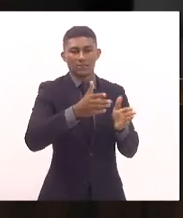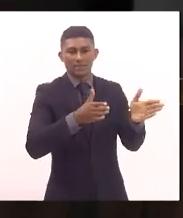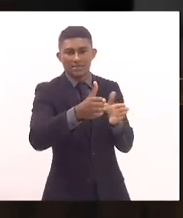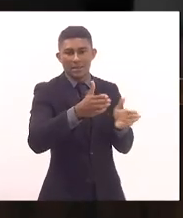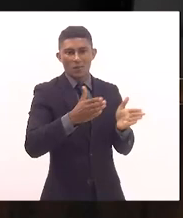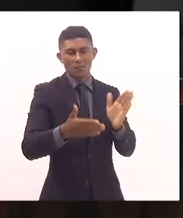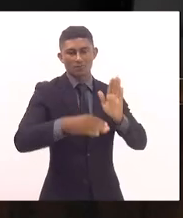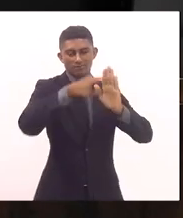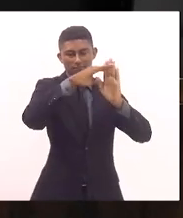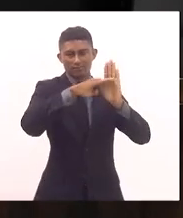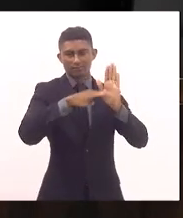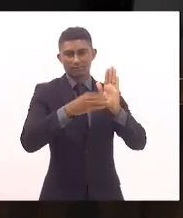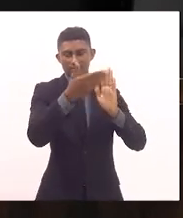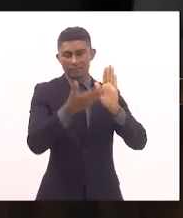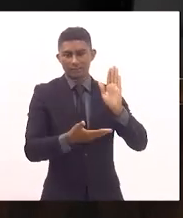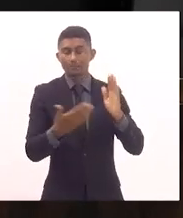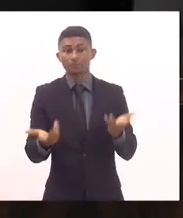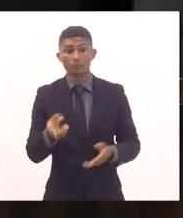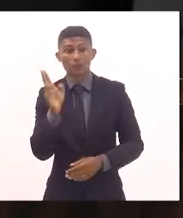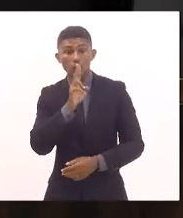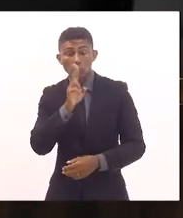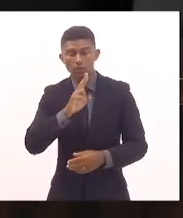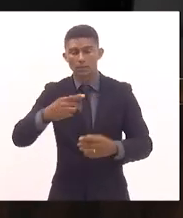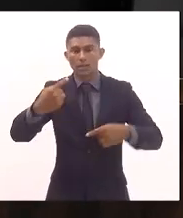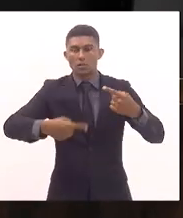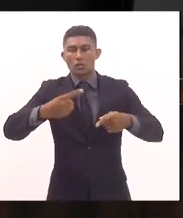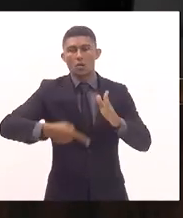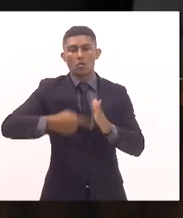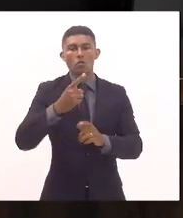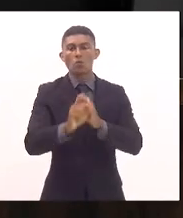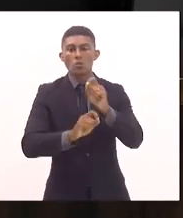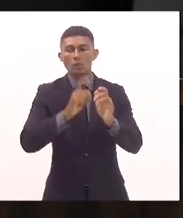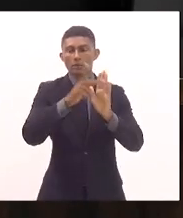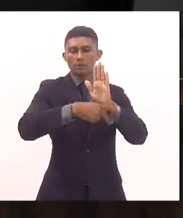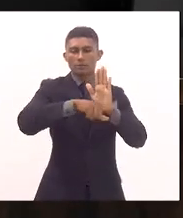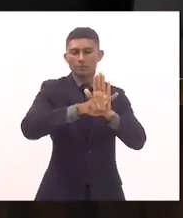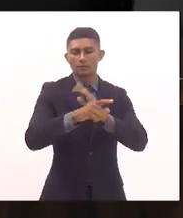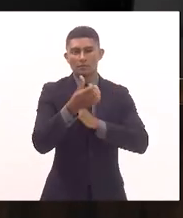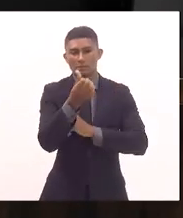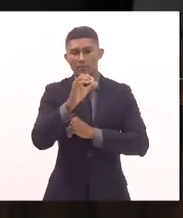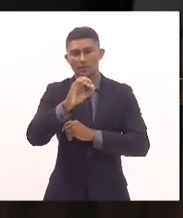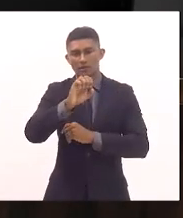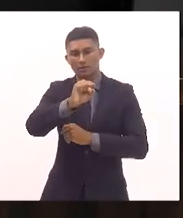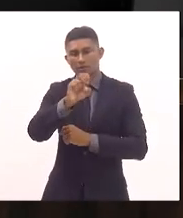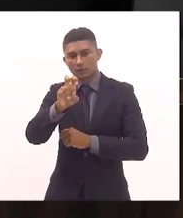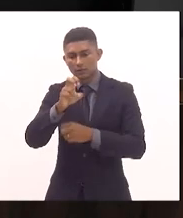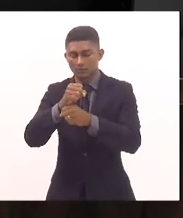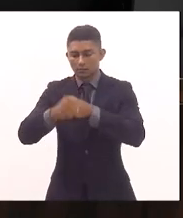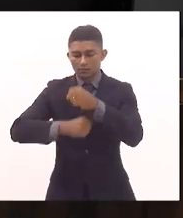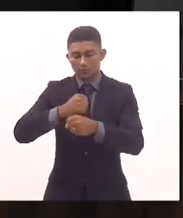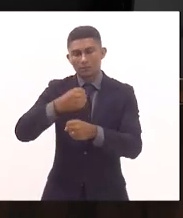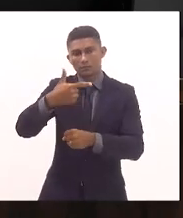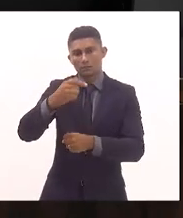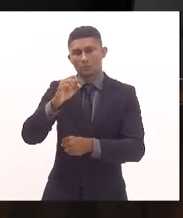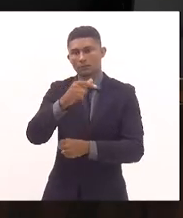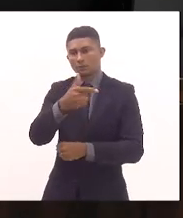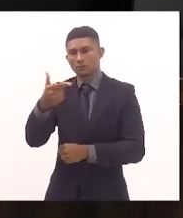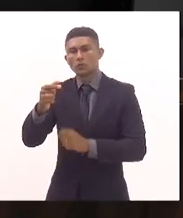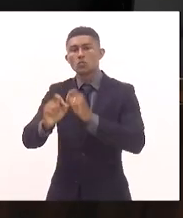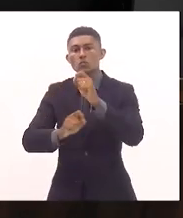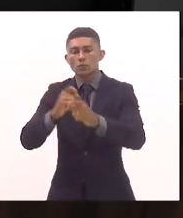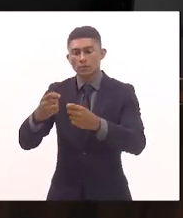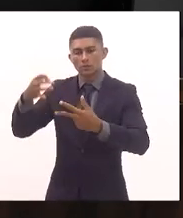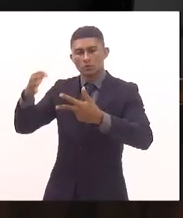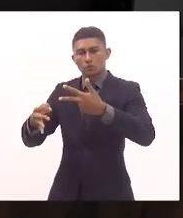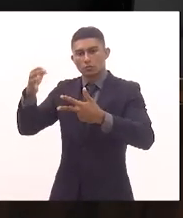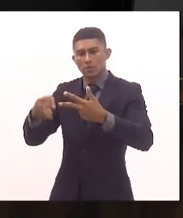dia. Em regime de urgência, em discussão única, projeto de lei 6085 de 22, de autoria do Poder Judiciário, mensagem